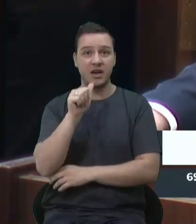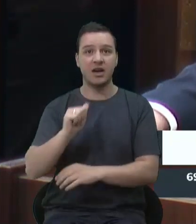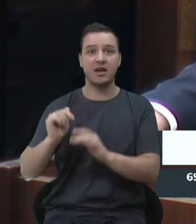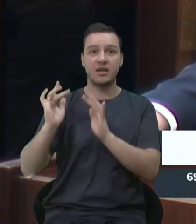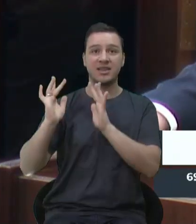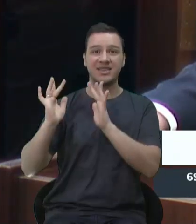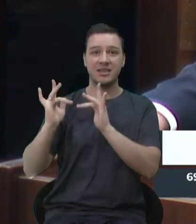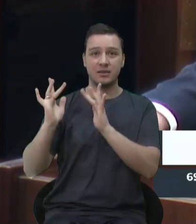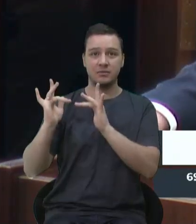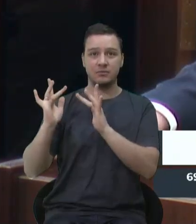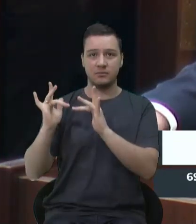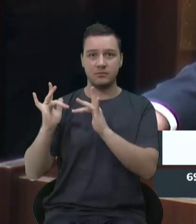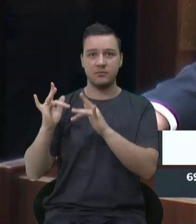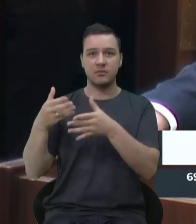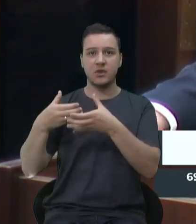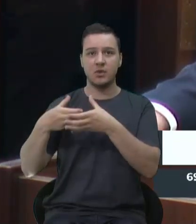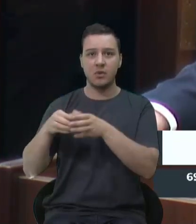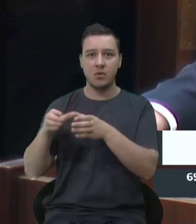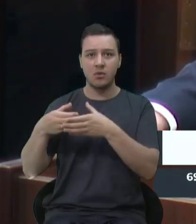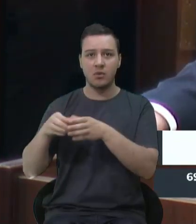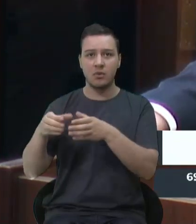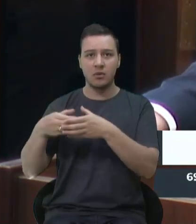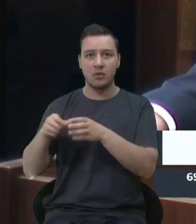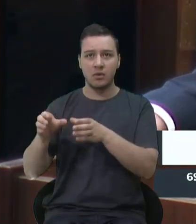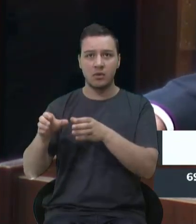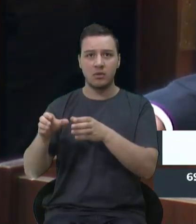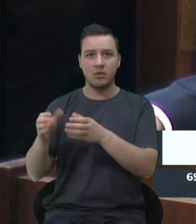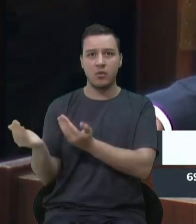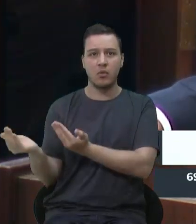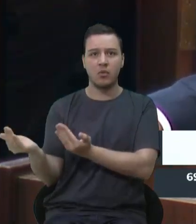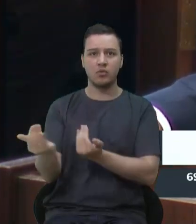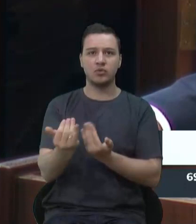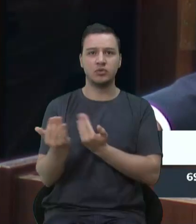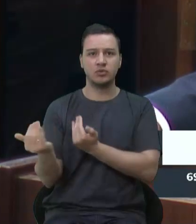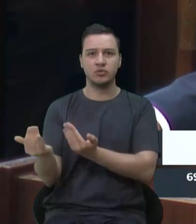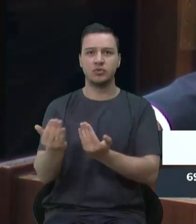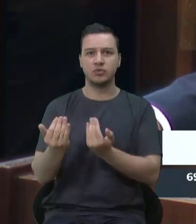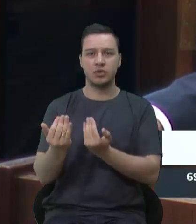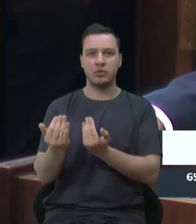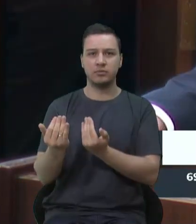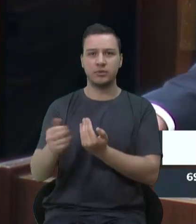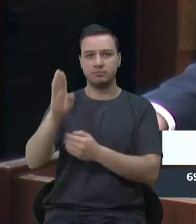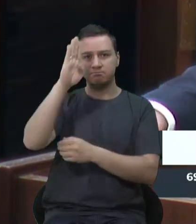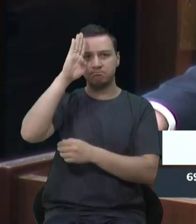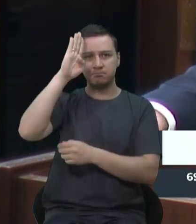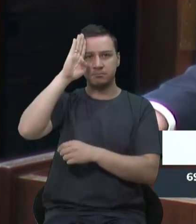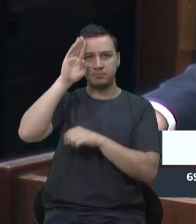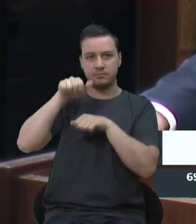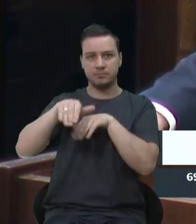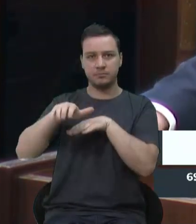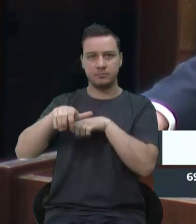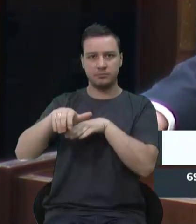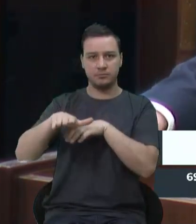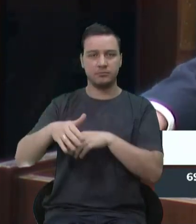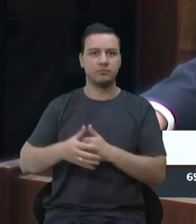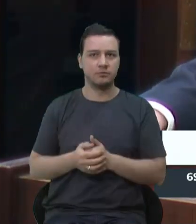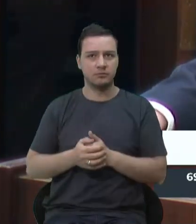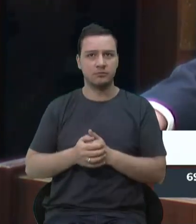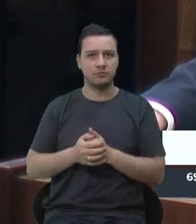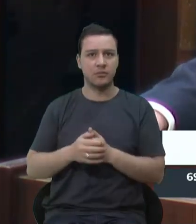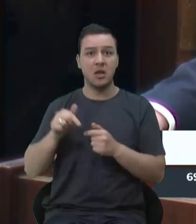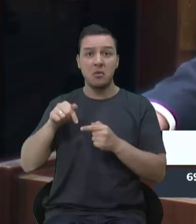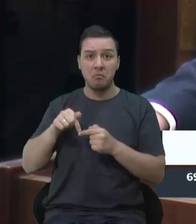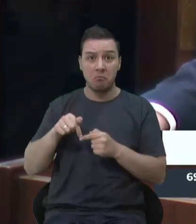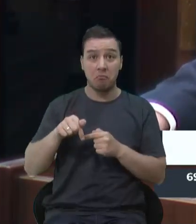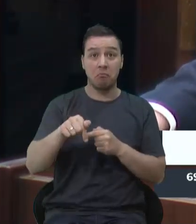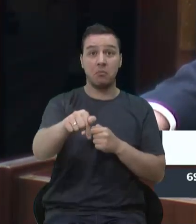namorassem, convivessem com jovens oficiais do Exército Brasileiro. Foi mais longe no